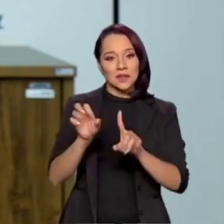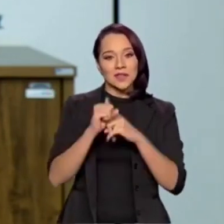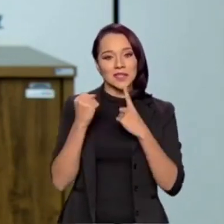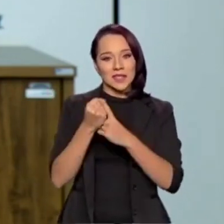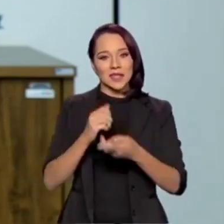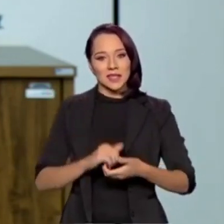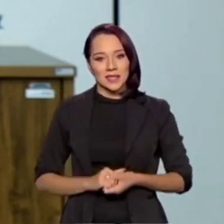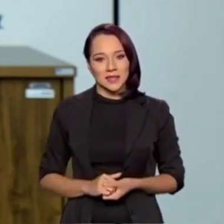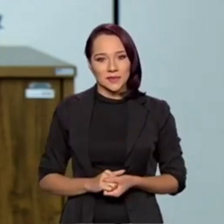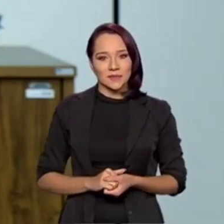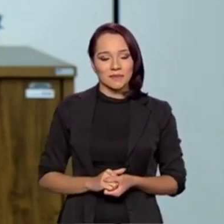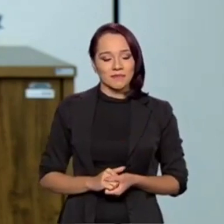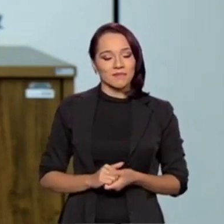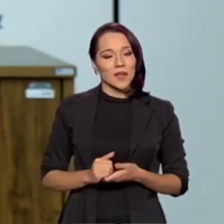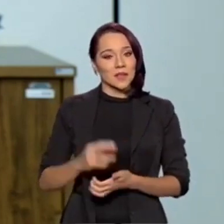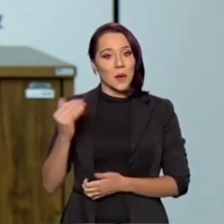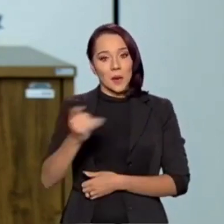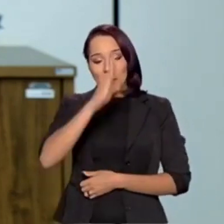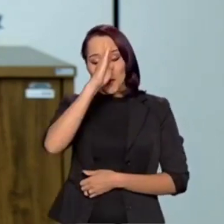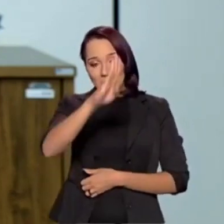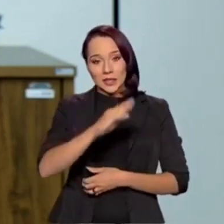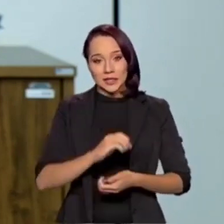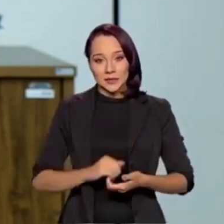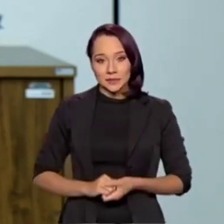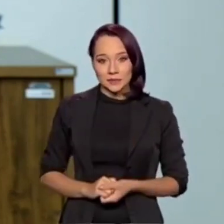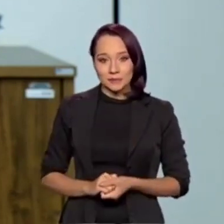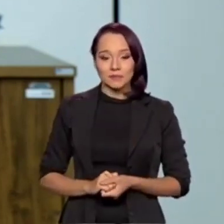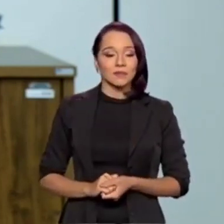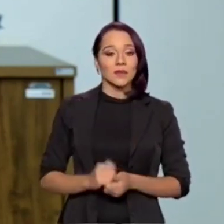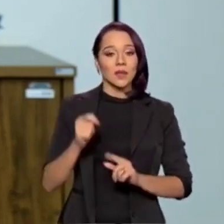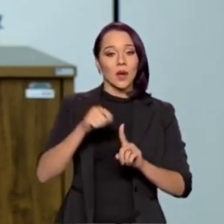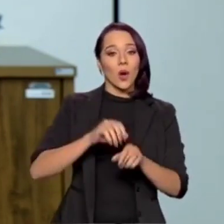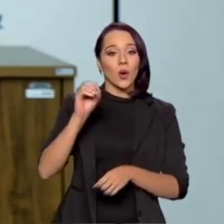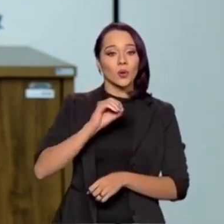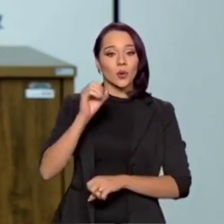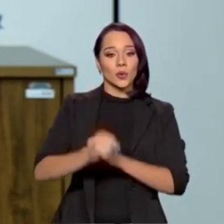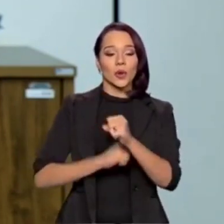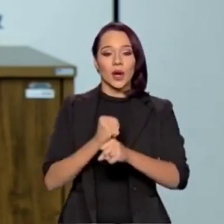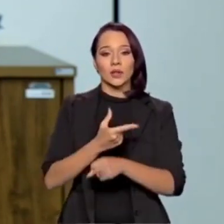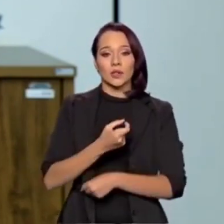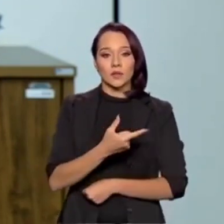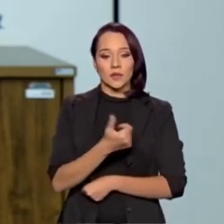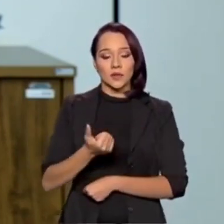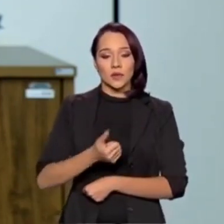sociedade. Ponto fundamental, em outubro de 2021,